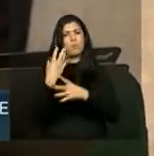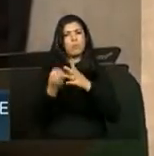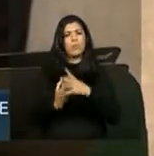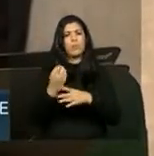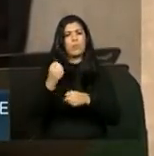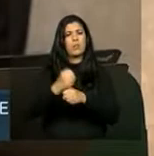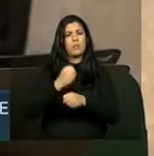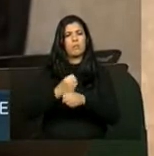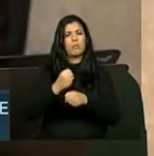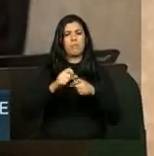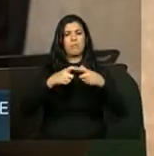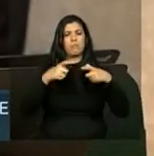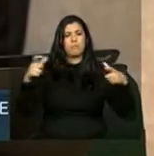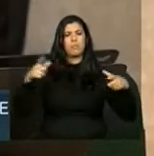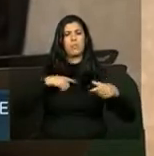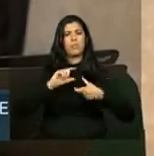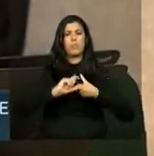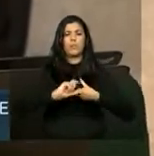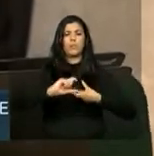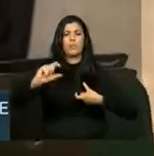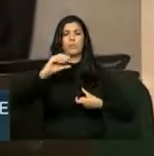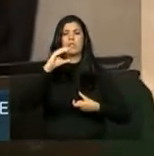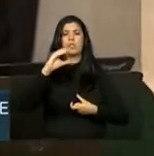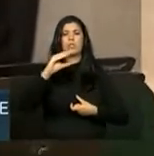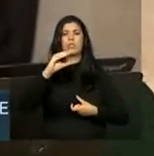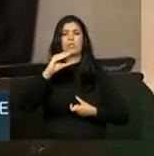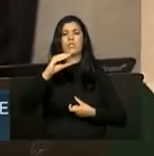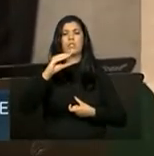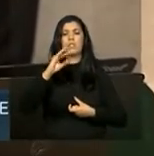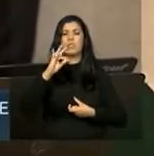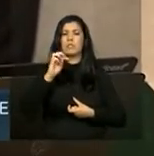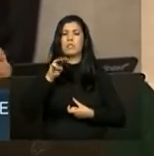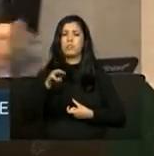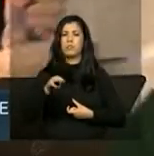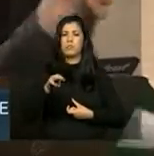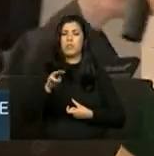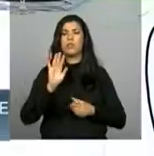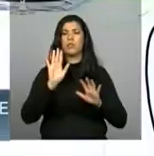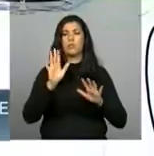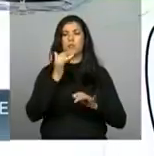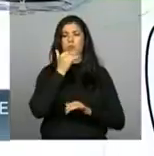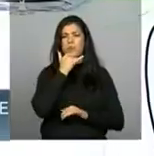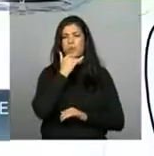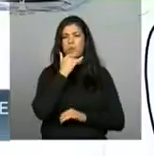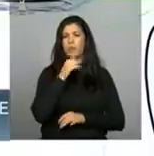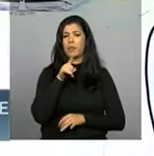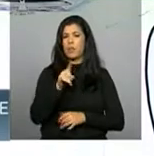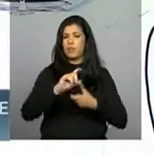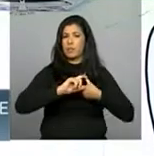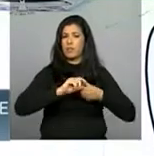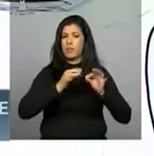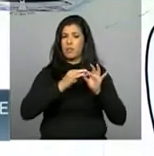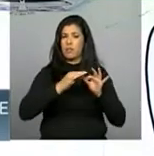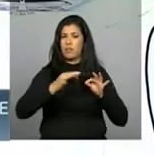sabe do prazo da extinção da linha 9 da CPTM é o Quando é que a tensão da linha A CPTM